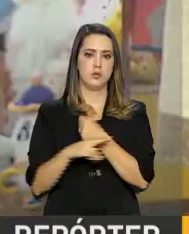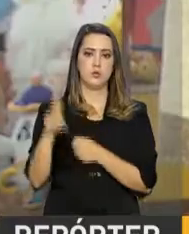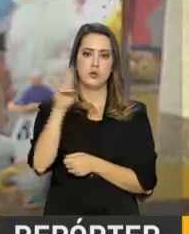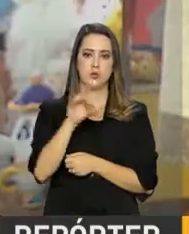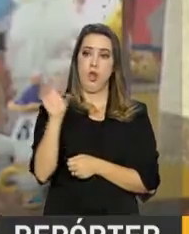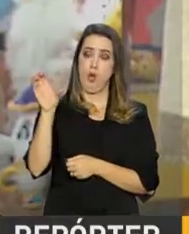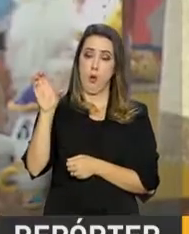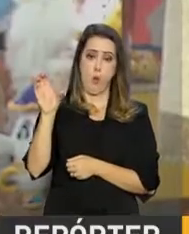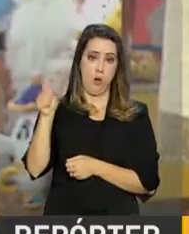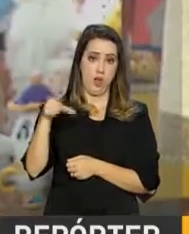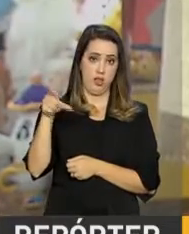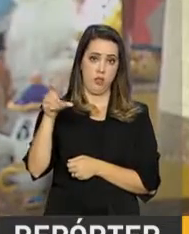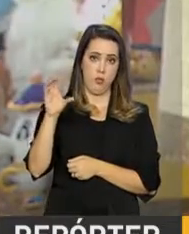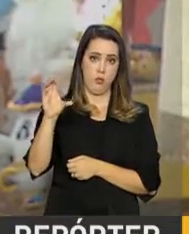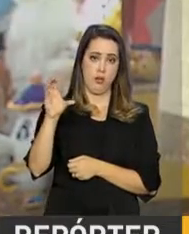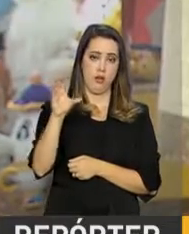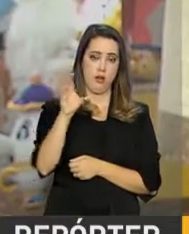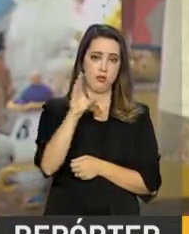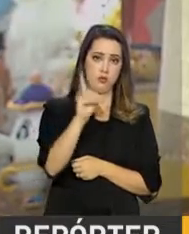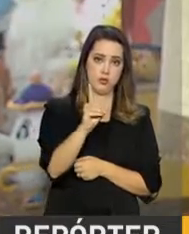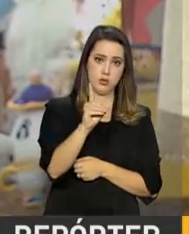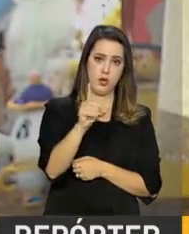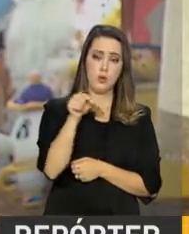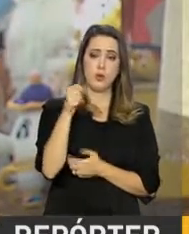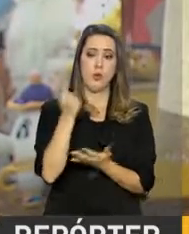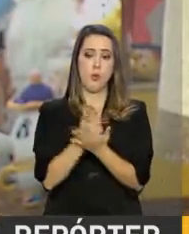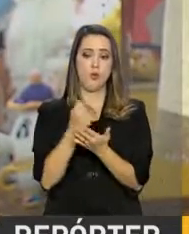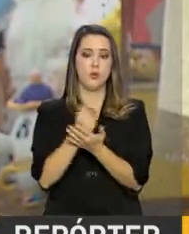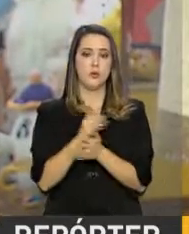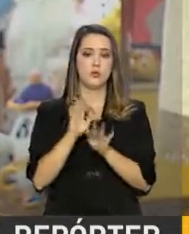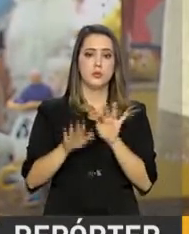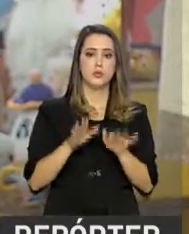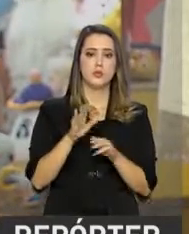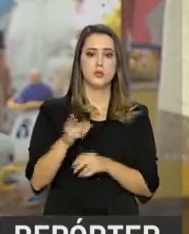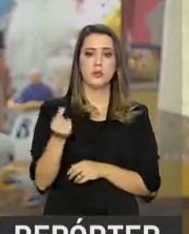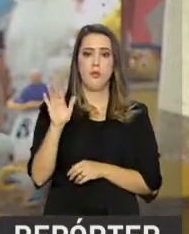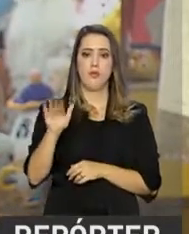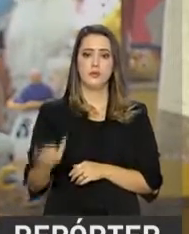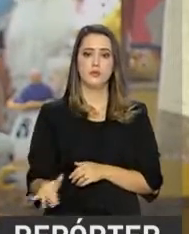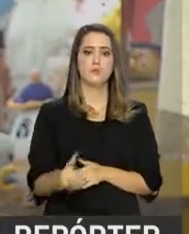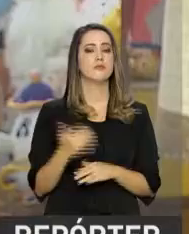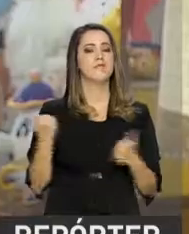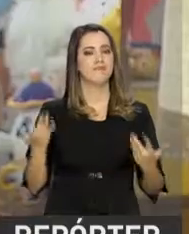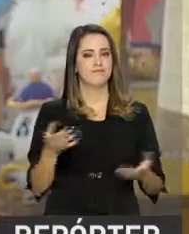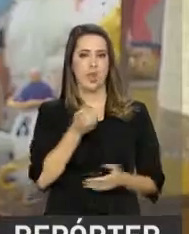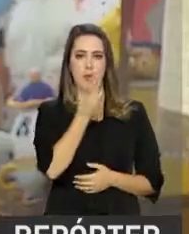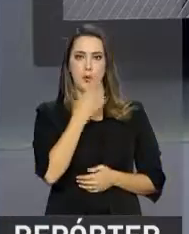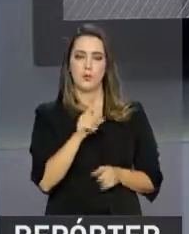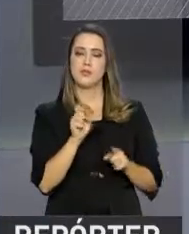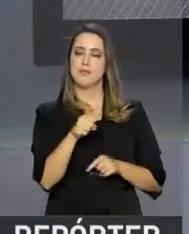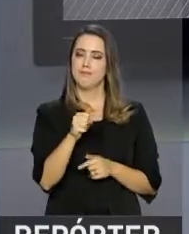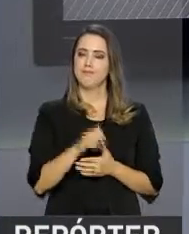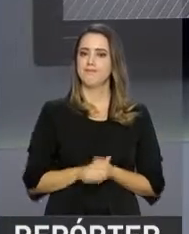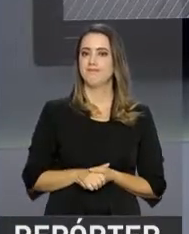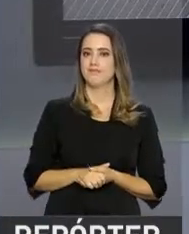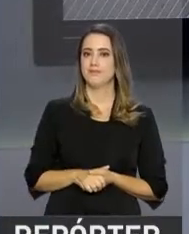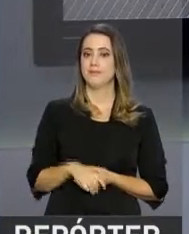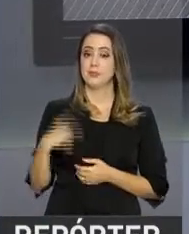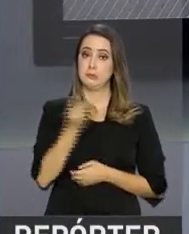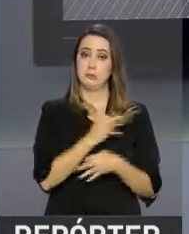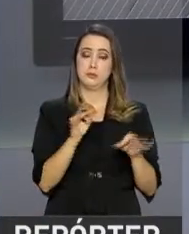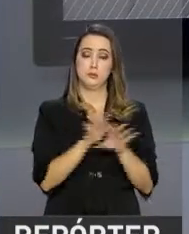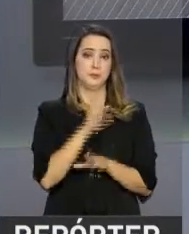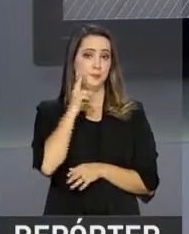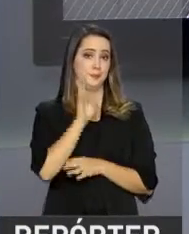usar um cartão e economia de você está comprando um produto às vezes até com um desconto maior então vale a pena sim nós